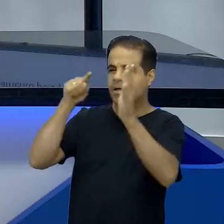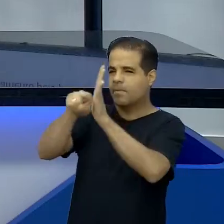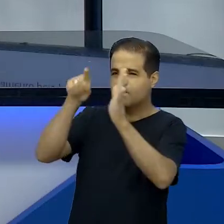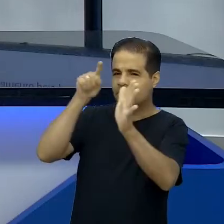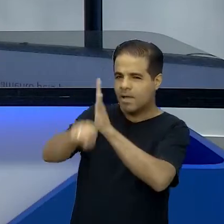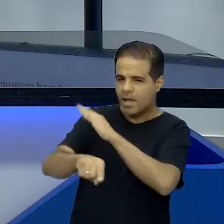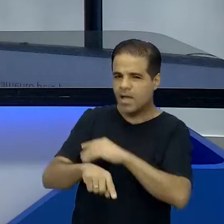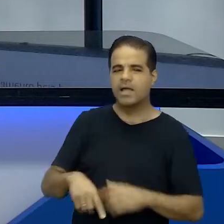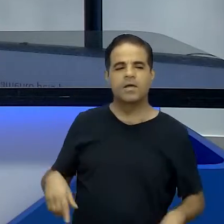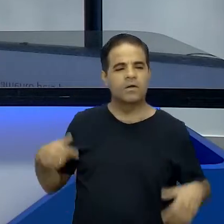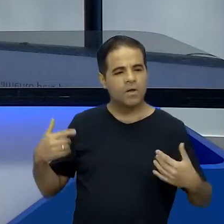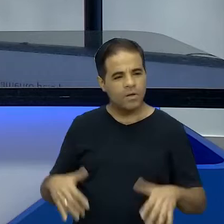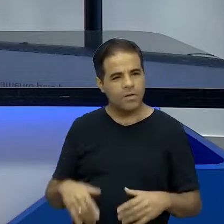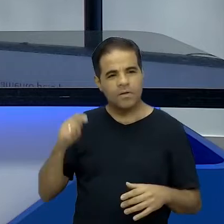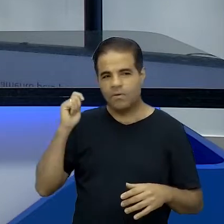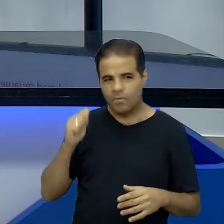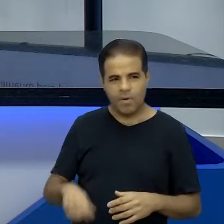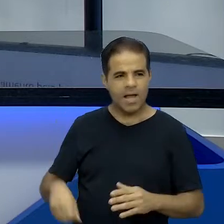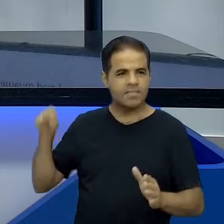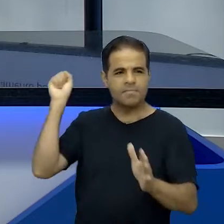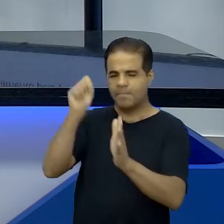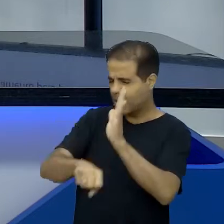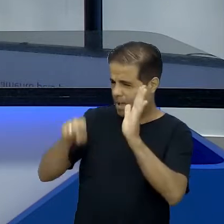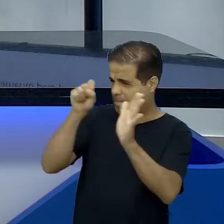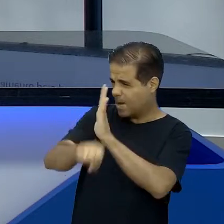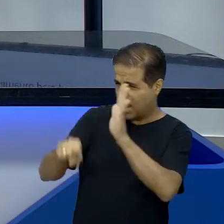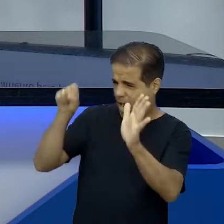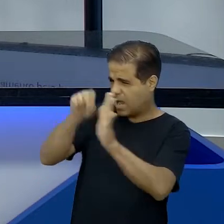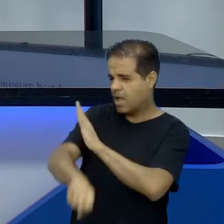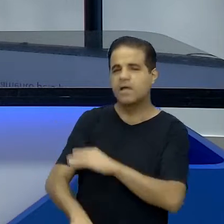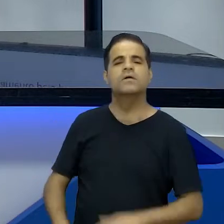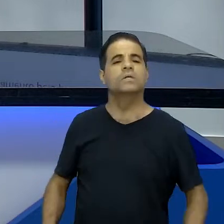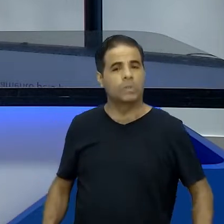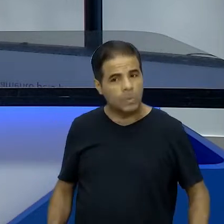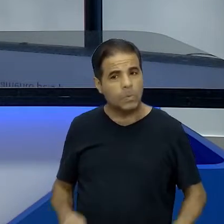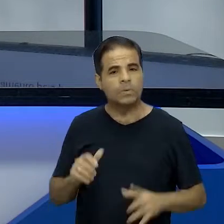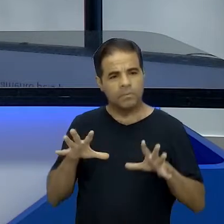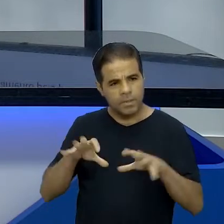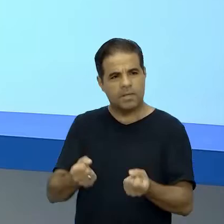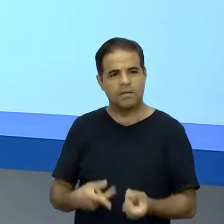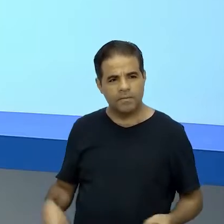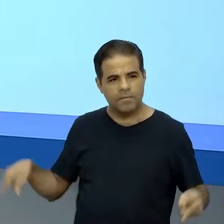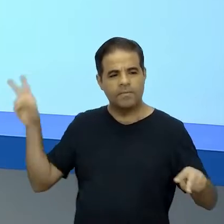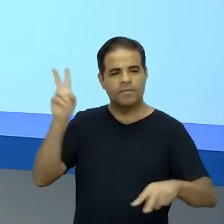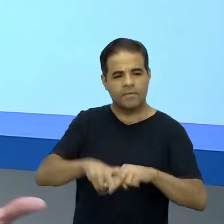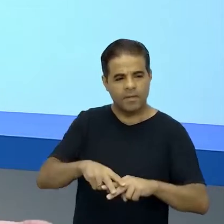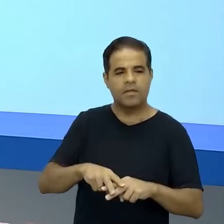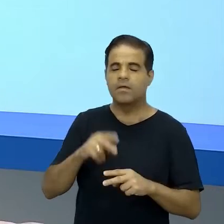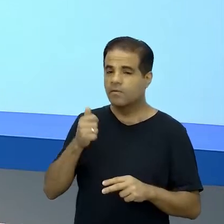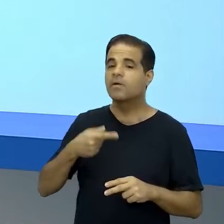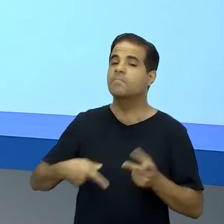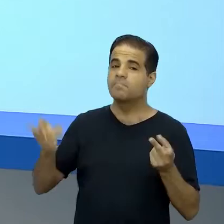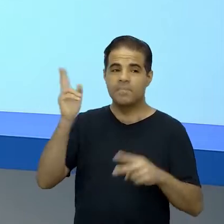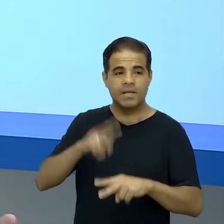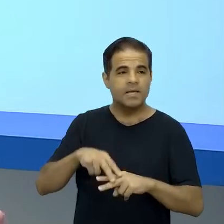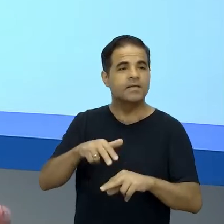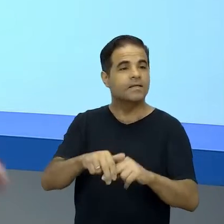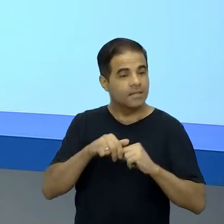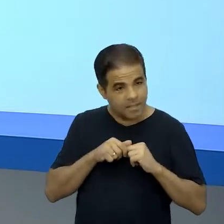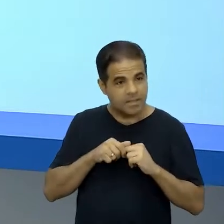religiosas, professor, aí quase mesmo ele foi linchado. Ele acabou indo preso, né? Mas assim, acho que ele acabou indo preso por uma questão